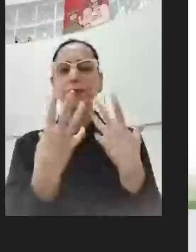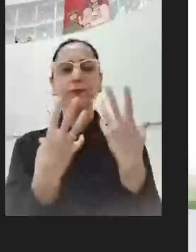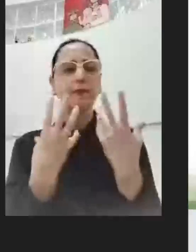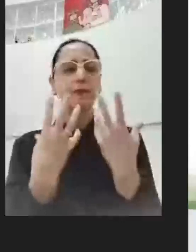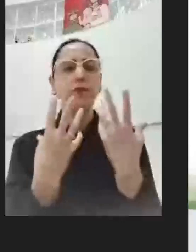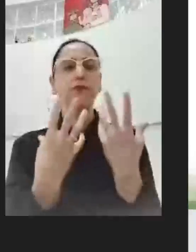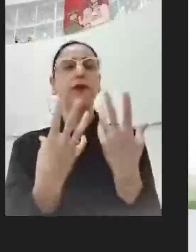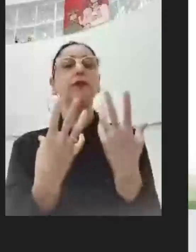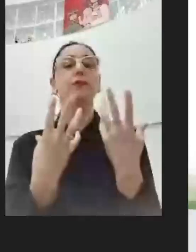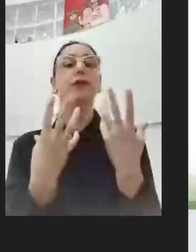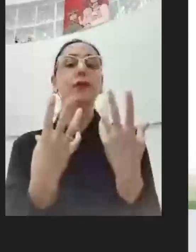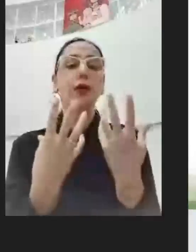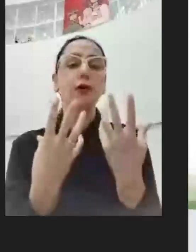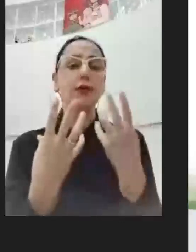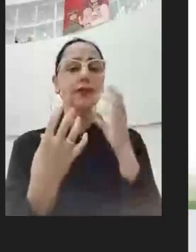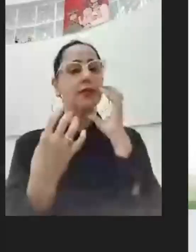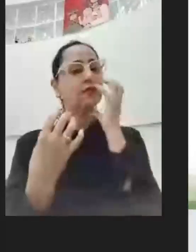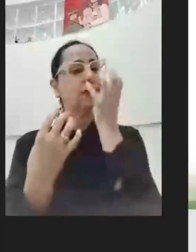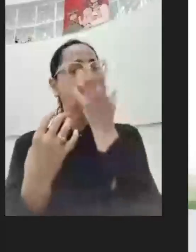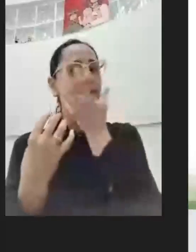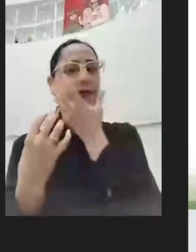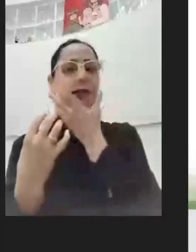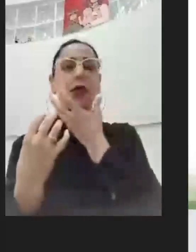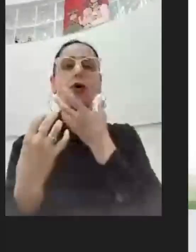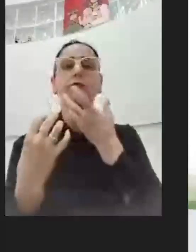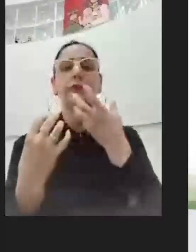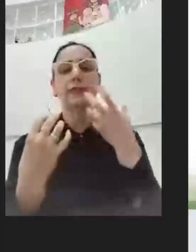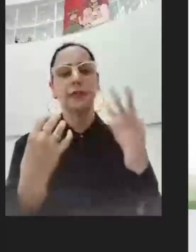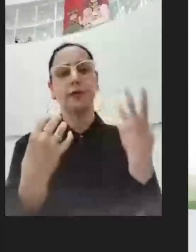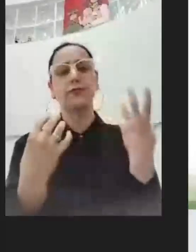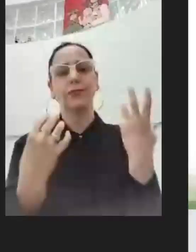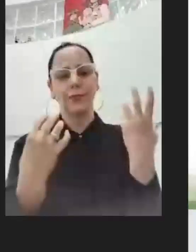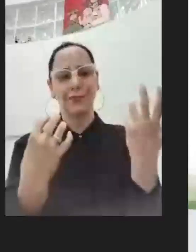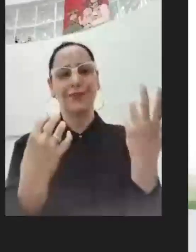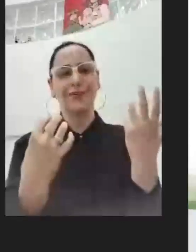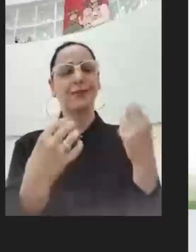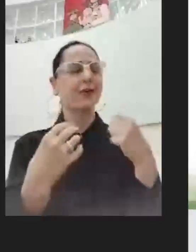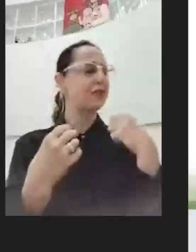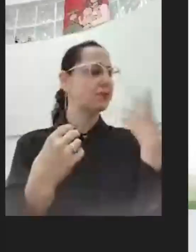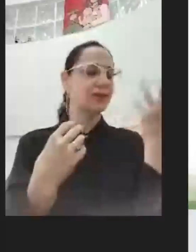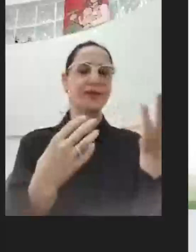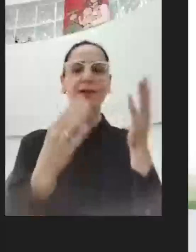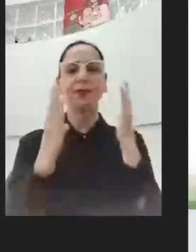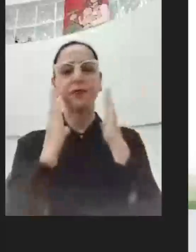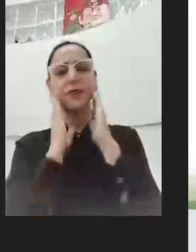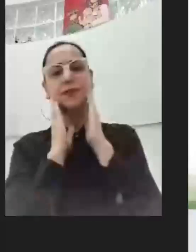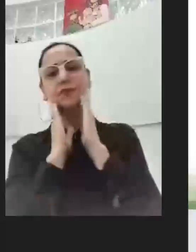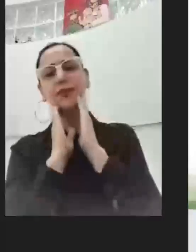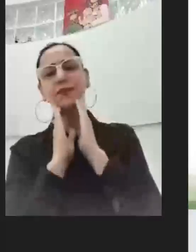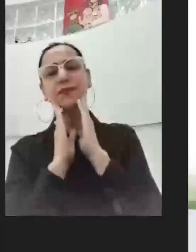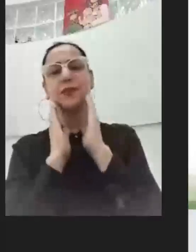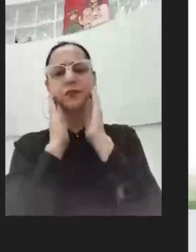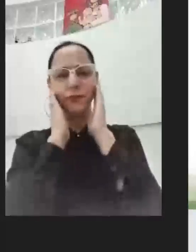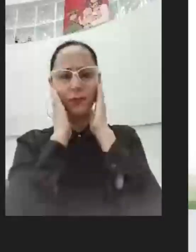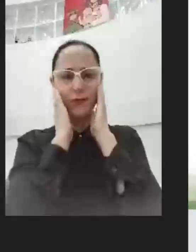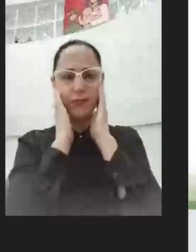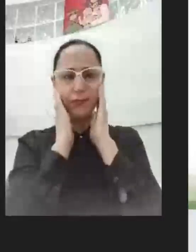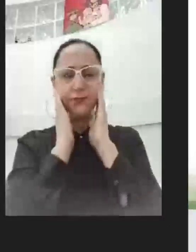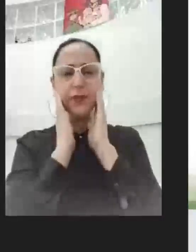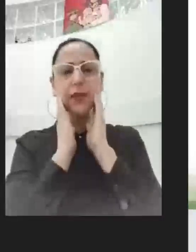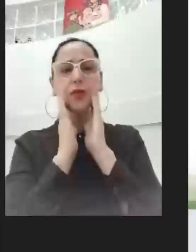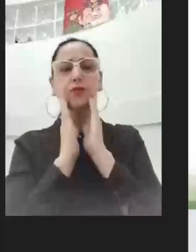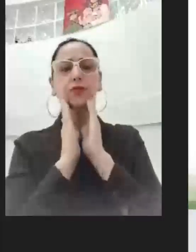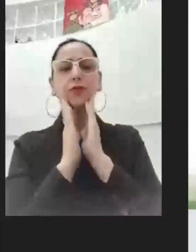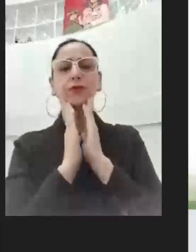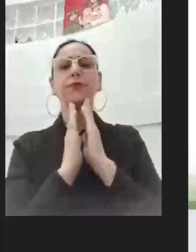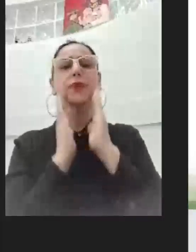e também trabalha todo o desenvolvimento melhor dessa questão dele orofacial toda, né? Para a respiração, para a formação dos dentinhos,